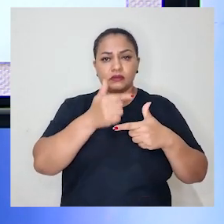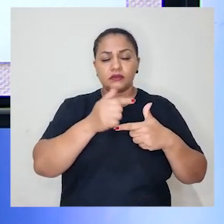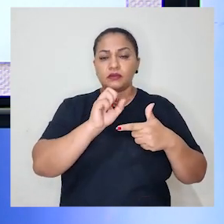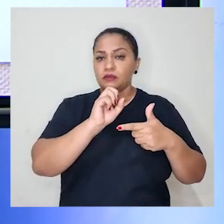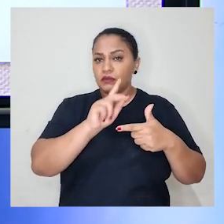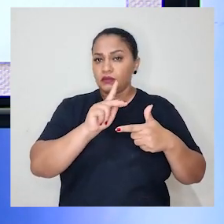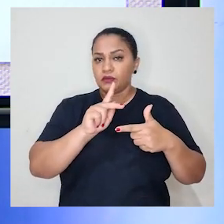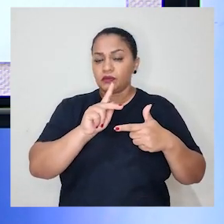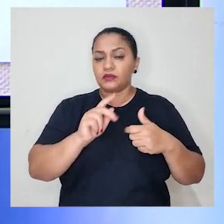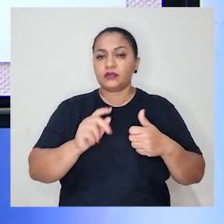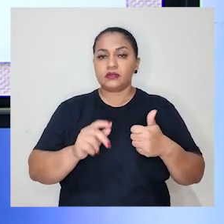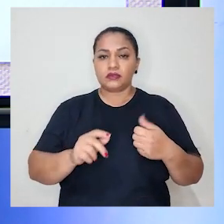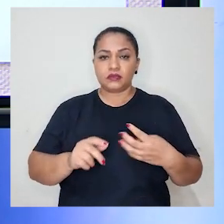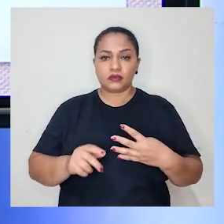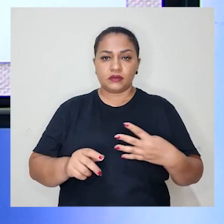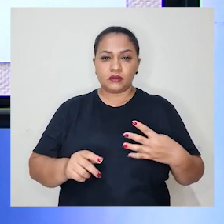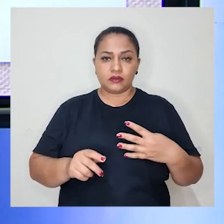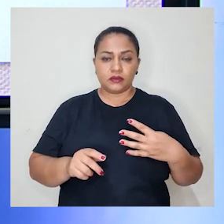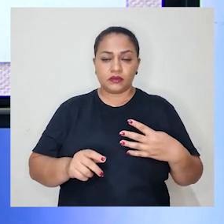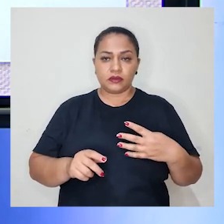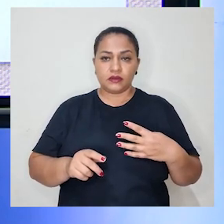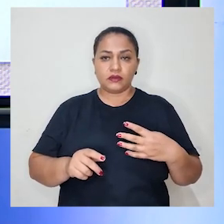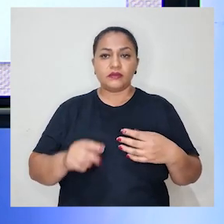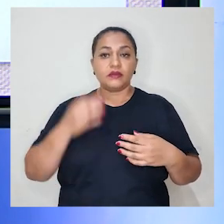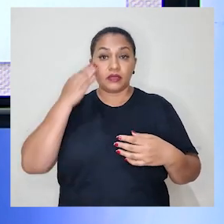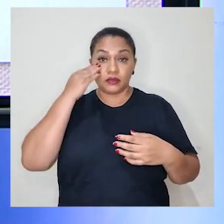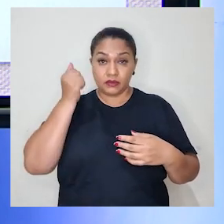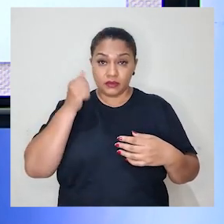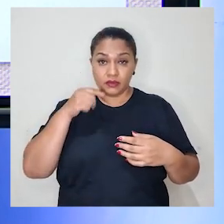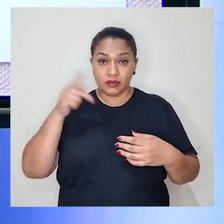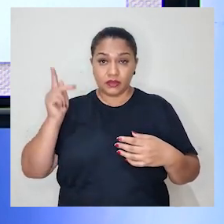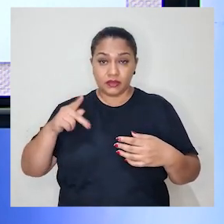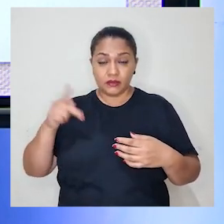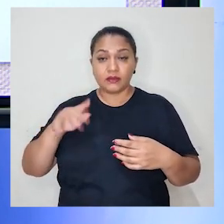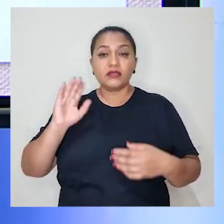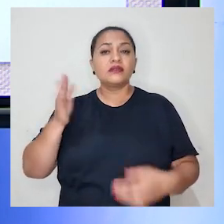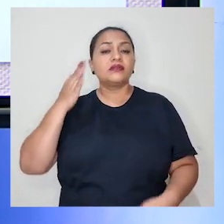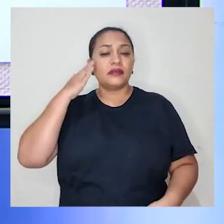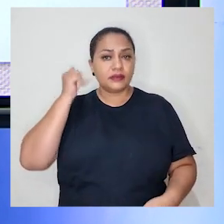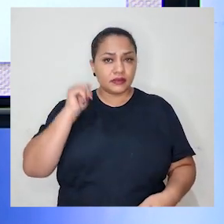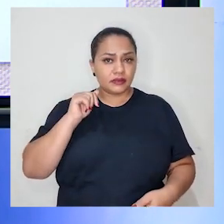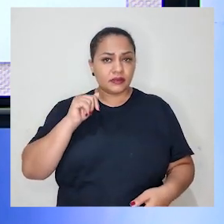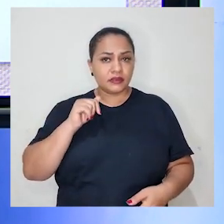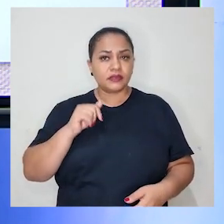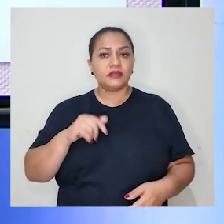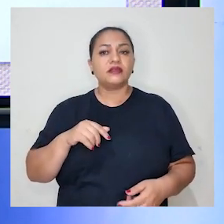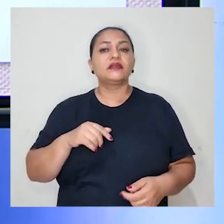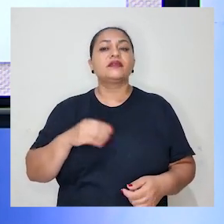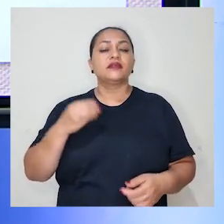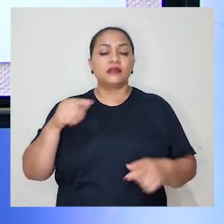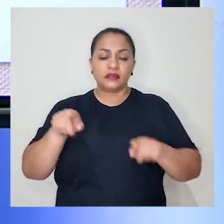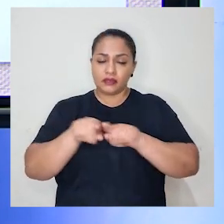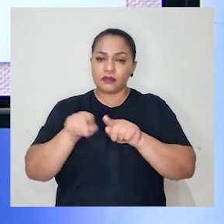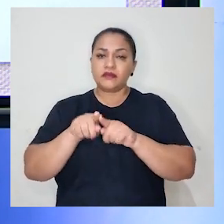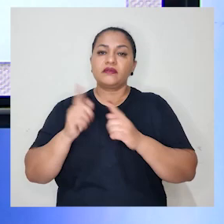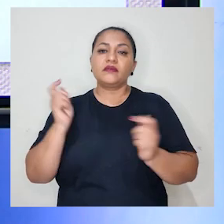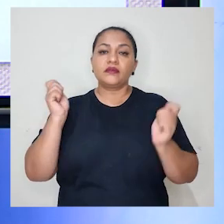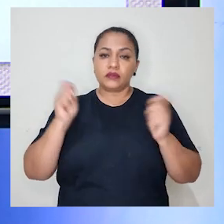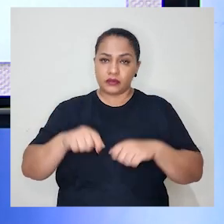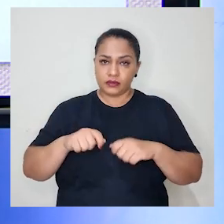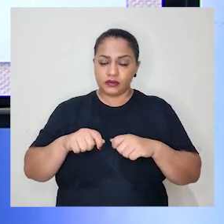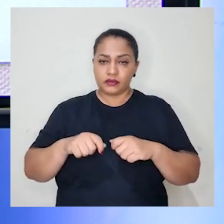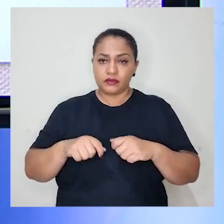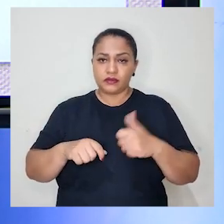2, 144. 144 eu sei que é par, então eu já sei que a segunda tentativa também vai dar